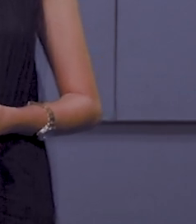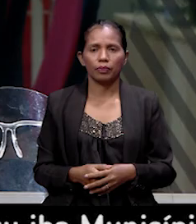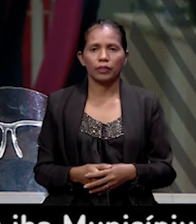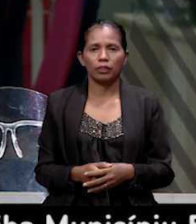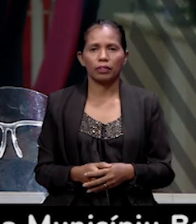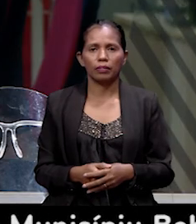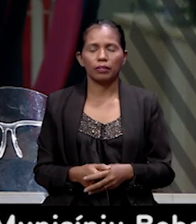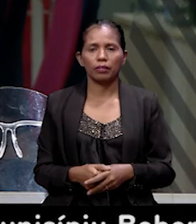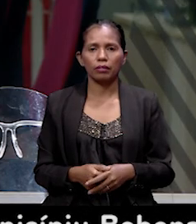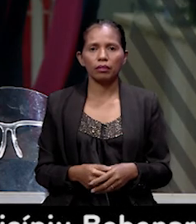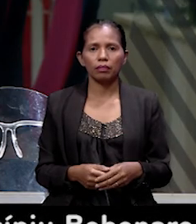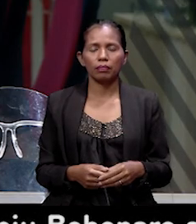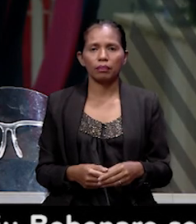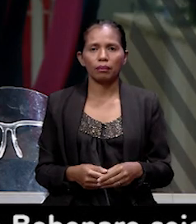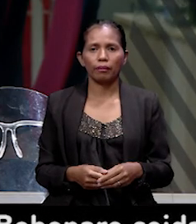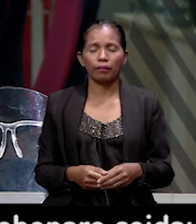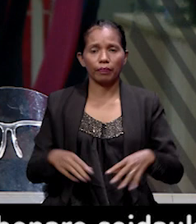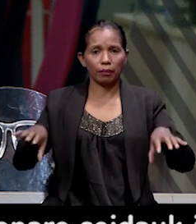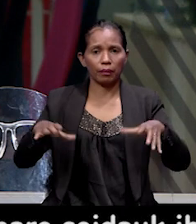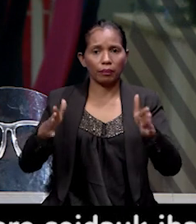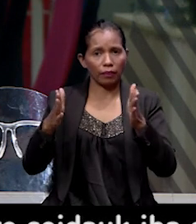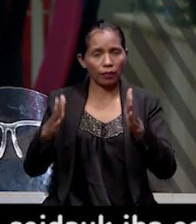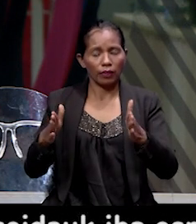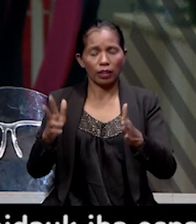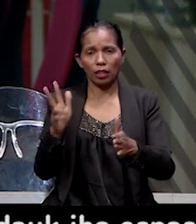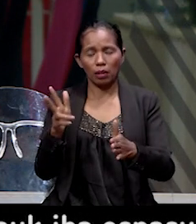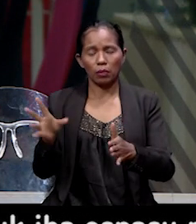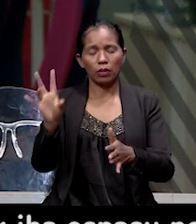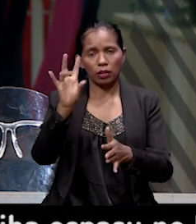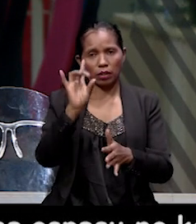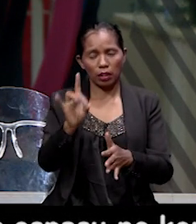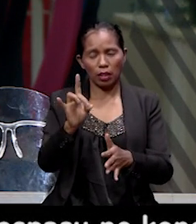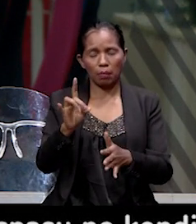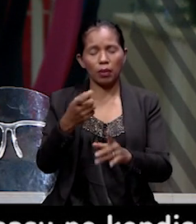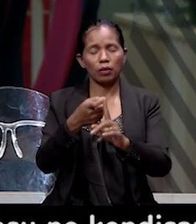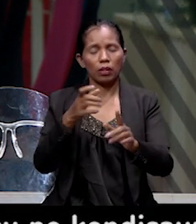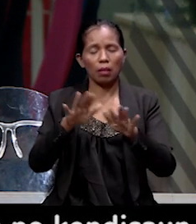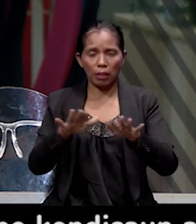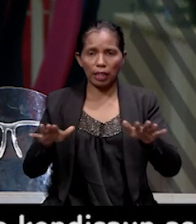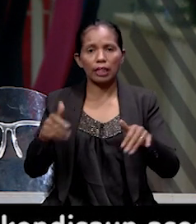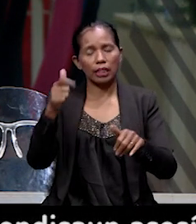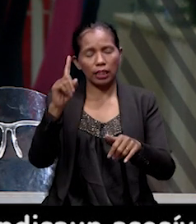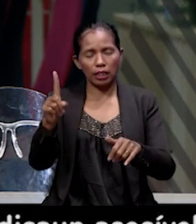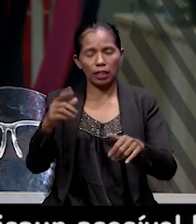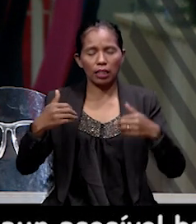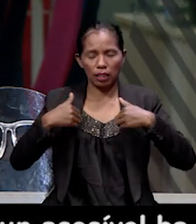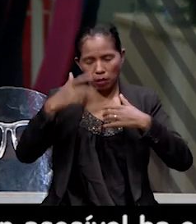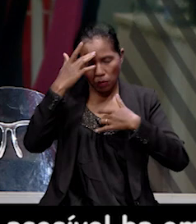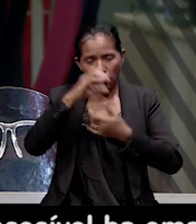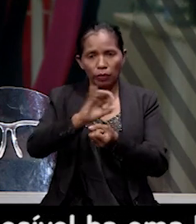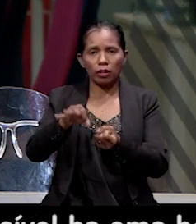Obrigada. Funcionário tolonulo resingualo, husi Palaçio Prezidensiál no mos Labarikida, detetadu pozitivu